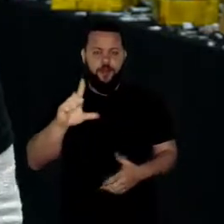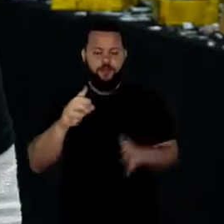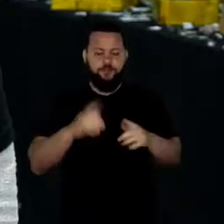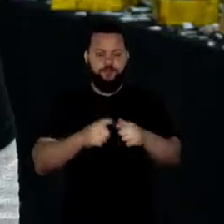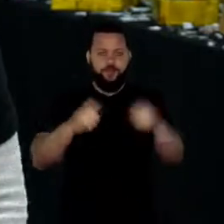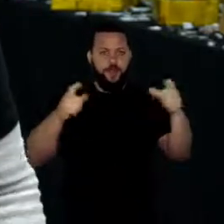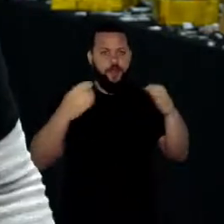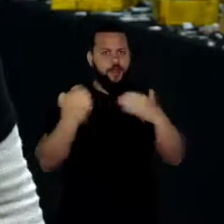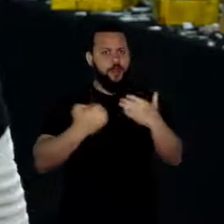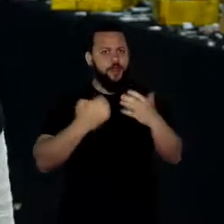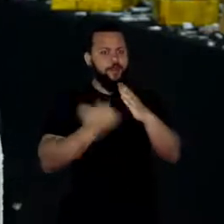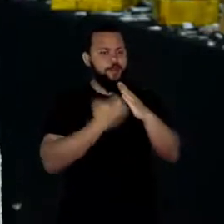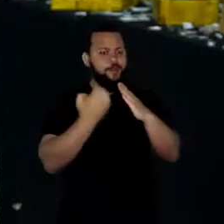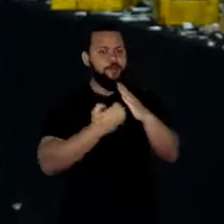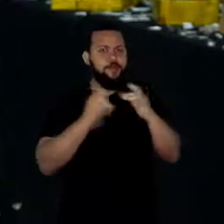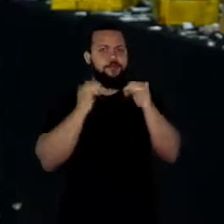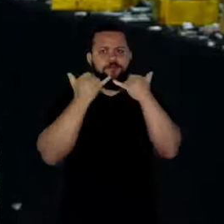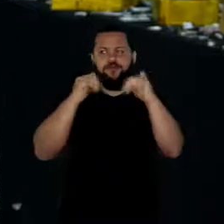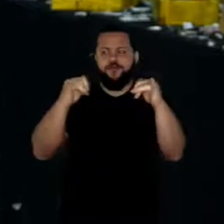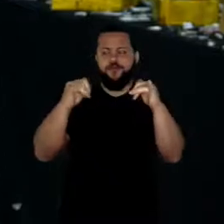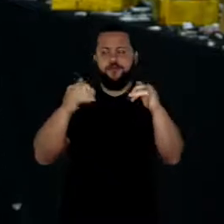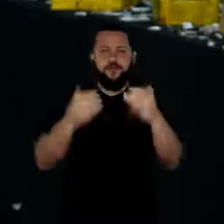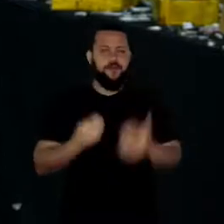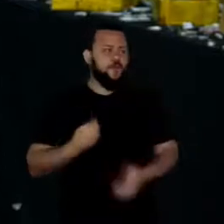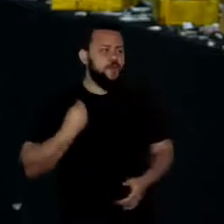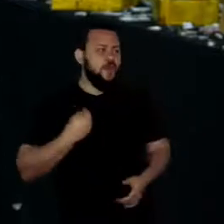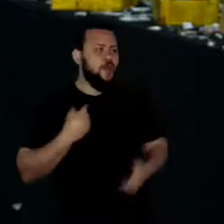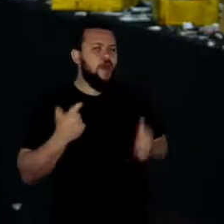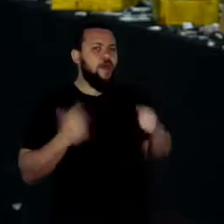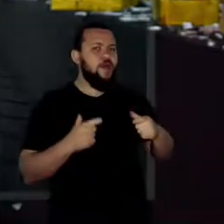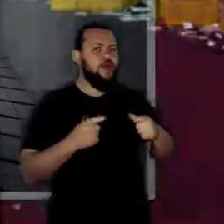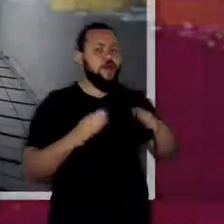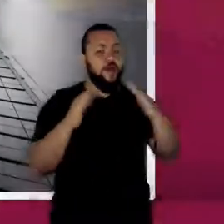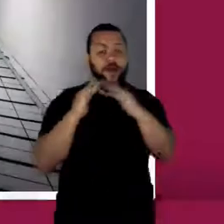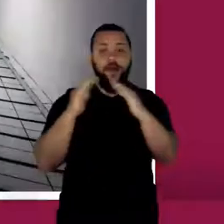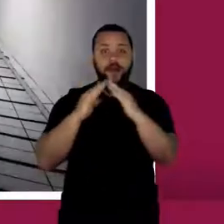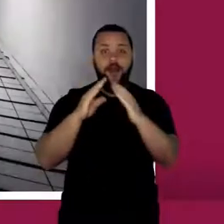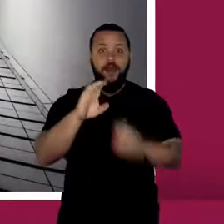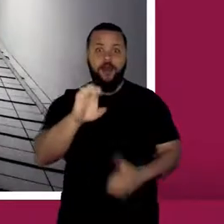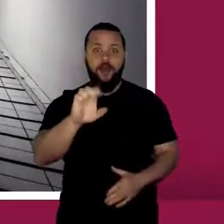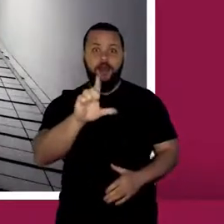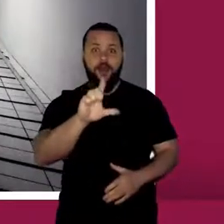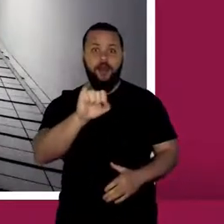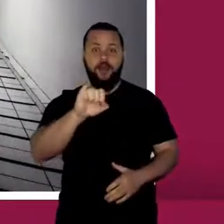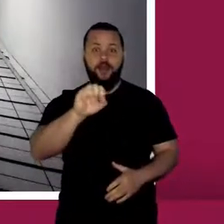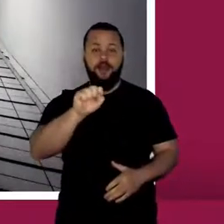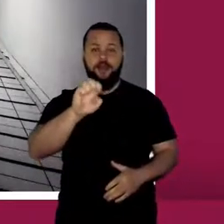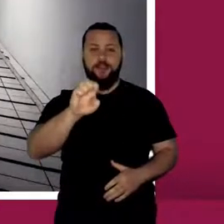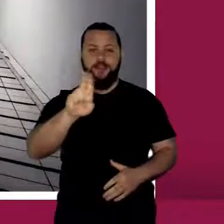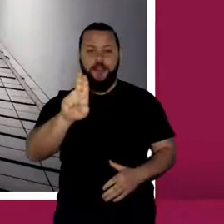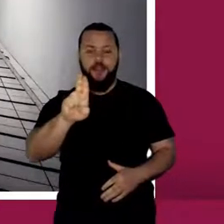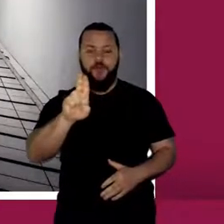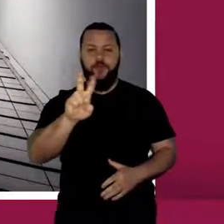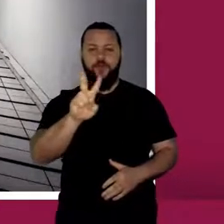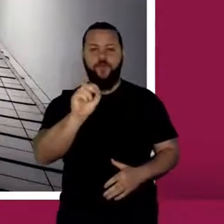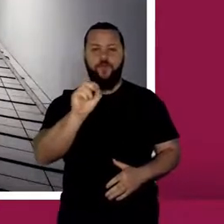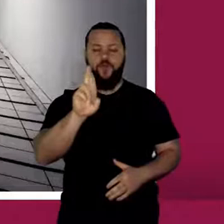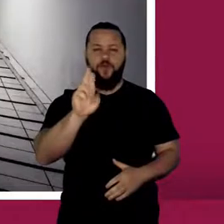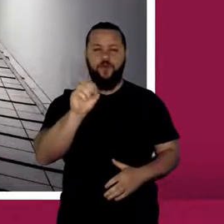país. Estou aqui diretamente da Casa Eliseu Voronkoff. uma casa de